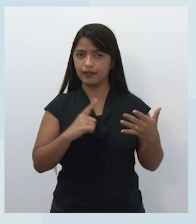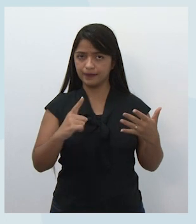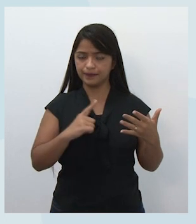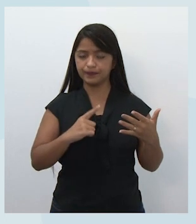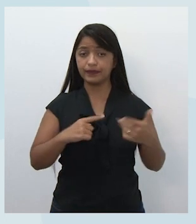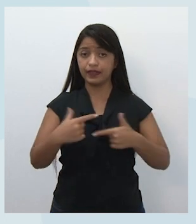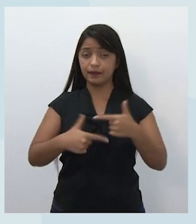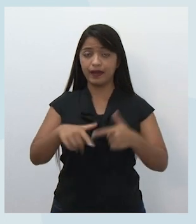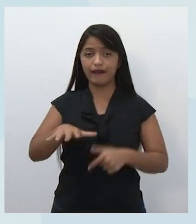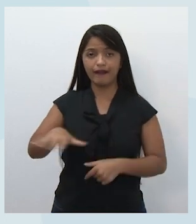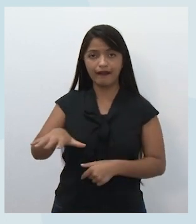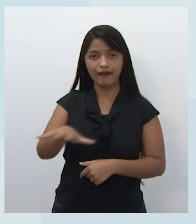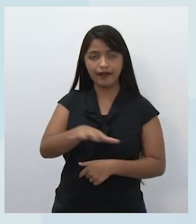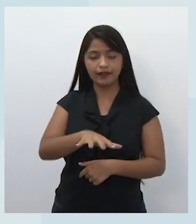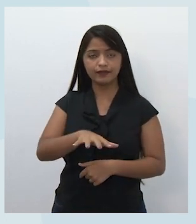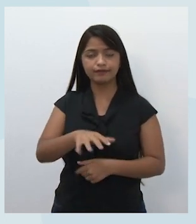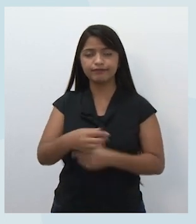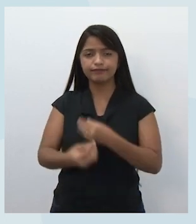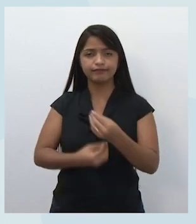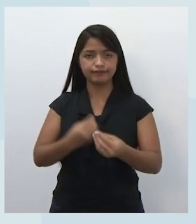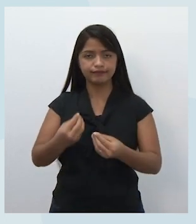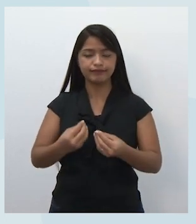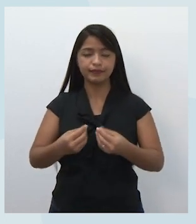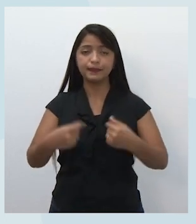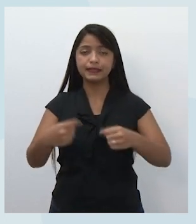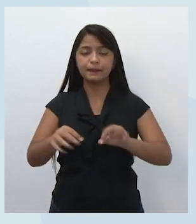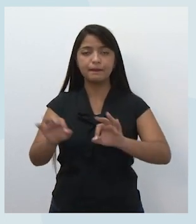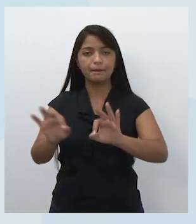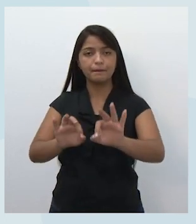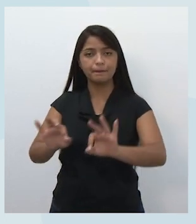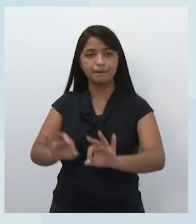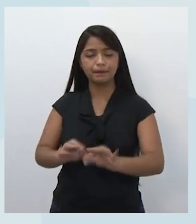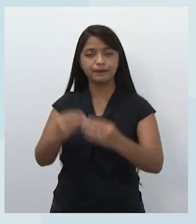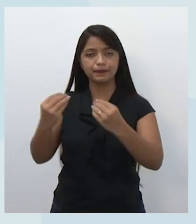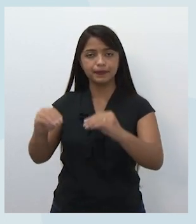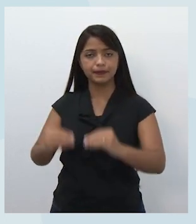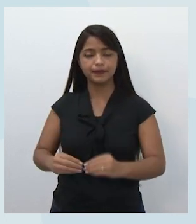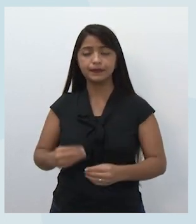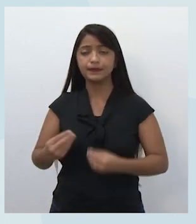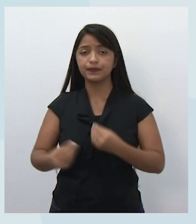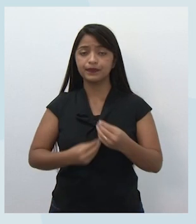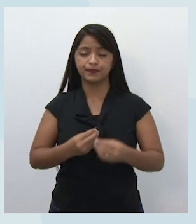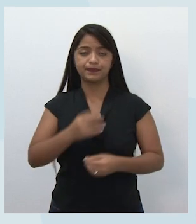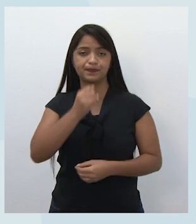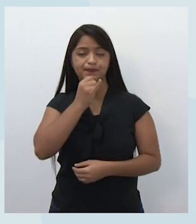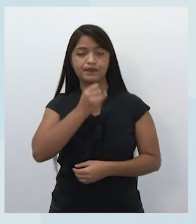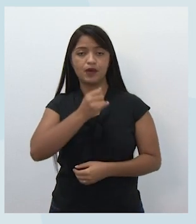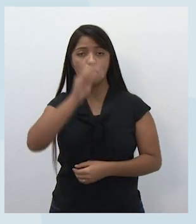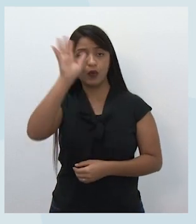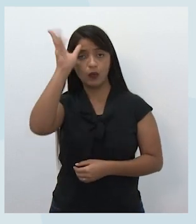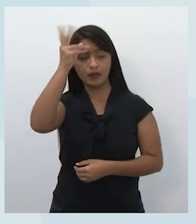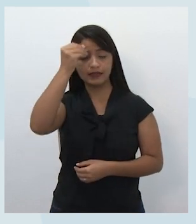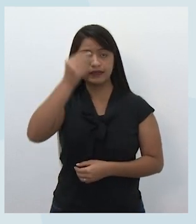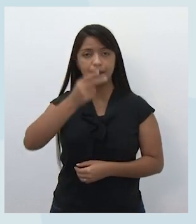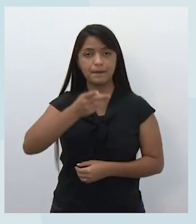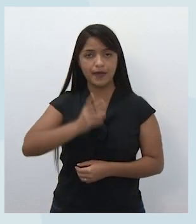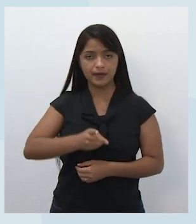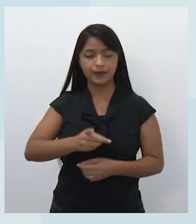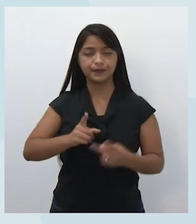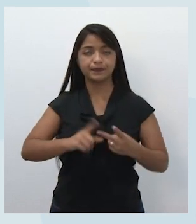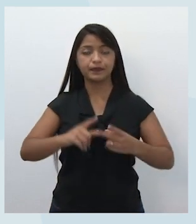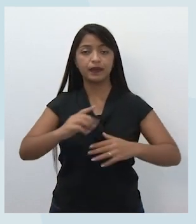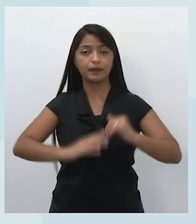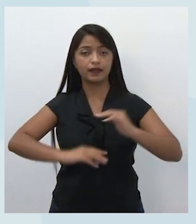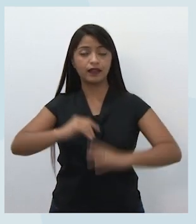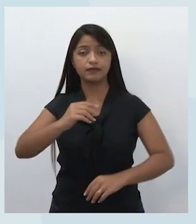área, eu estou falando de uma construção que parte do trabalho da mesma competência, da mesma habilidade acontecer para